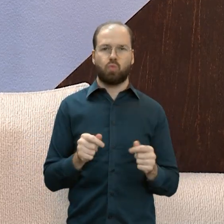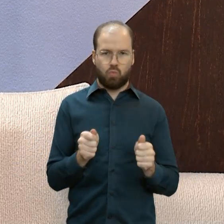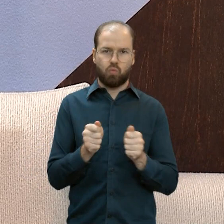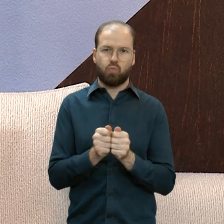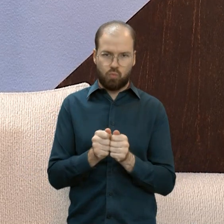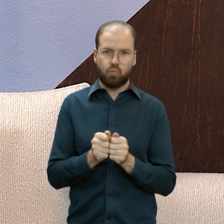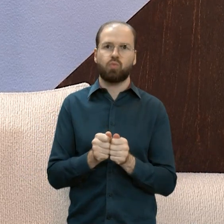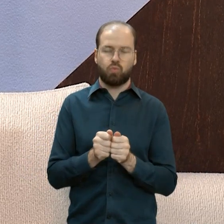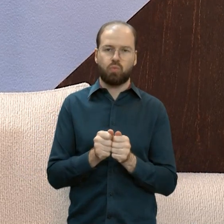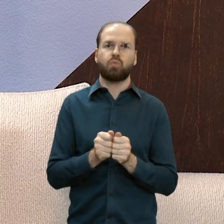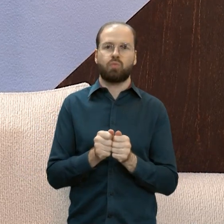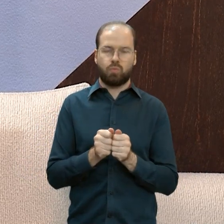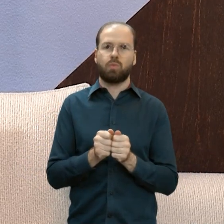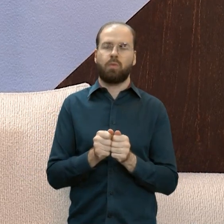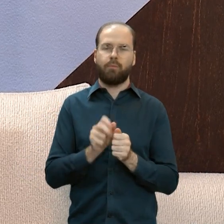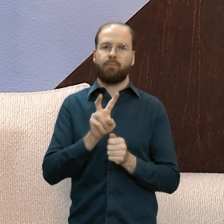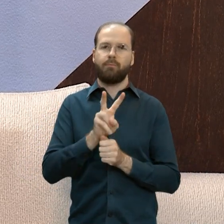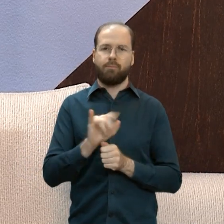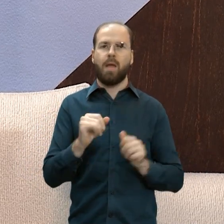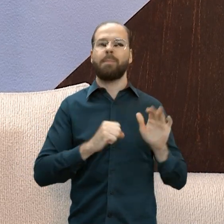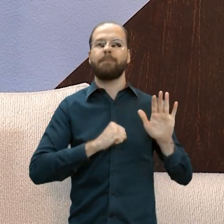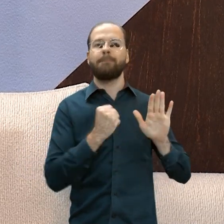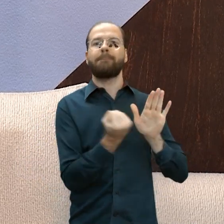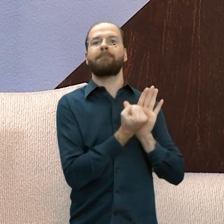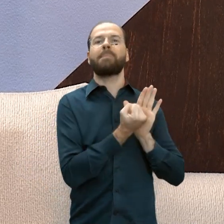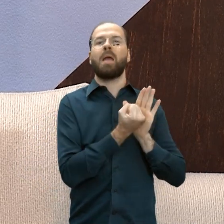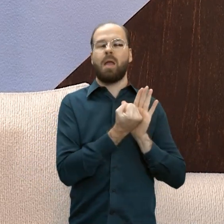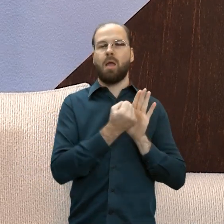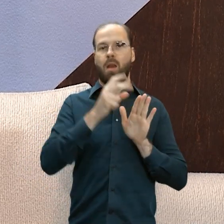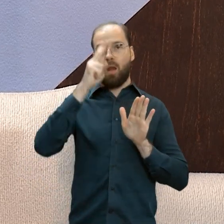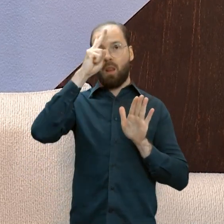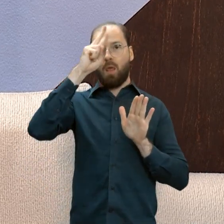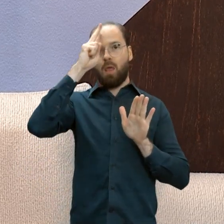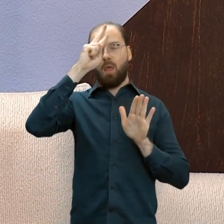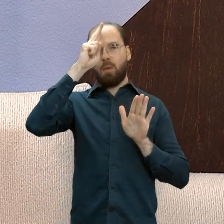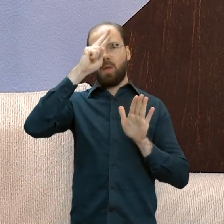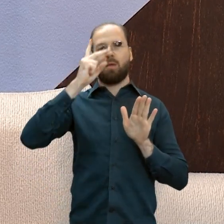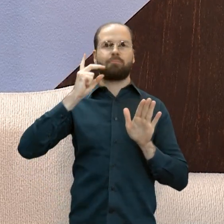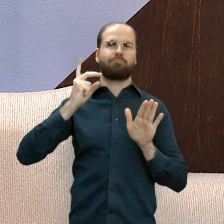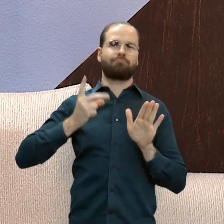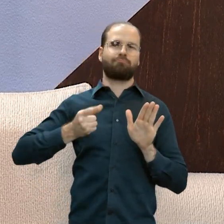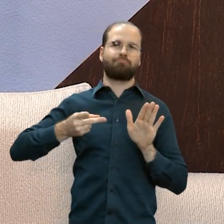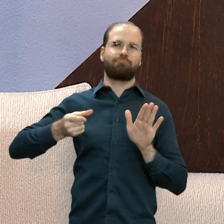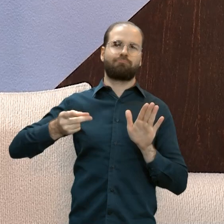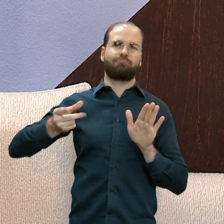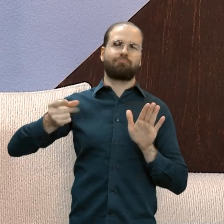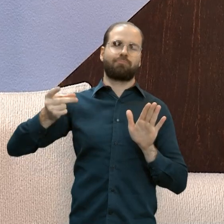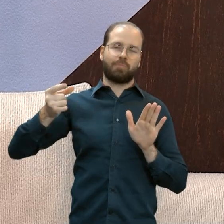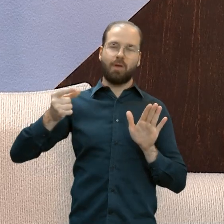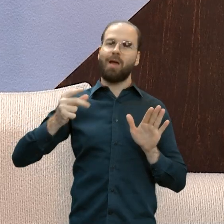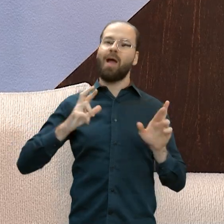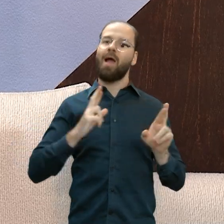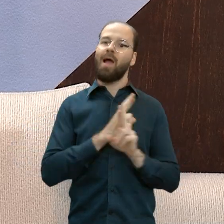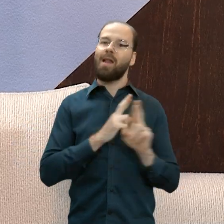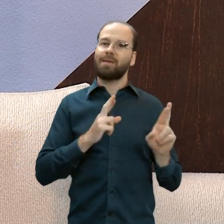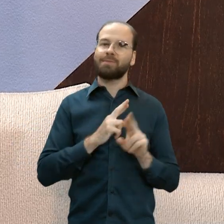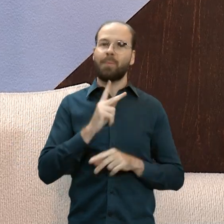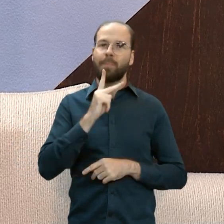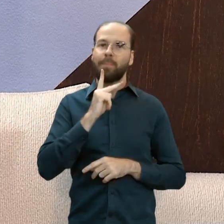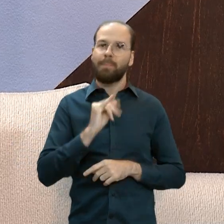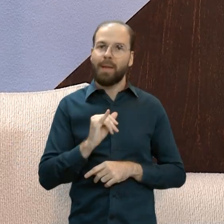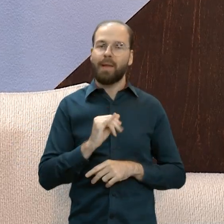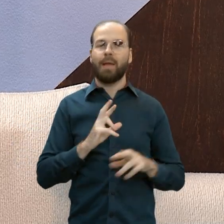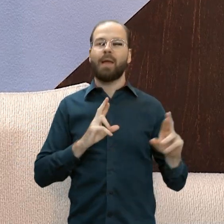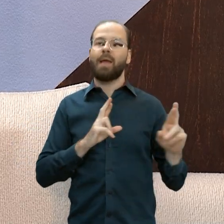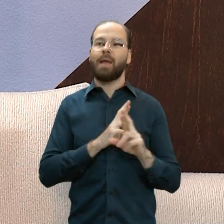vai ficar registrado na memória afetiva como memórias da relação com o pai, ou da relação